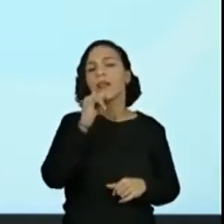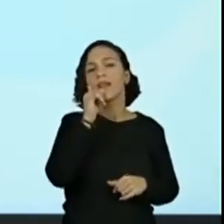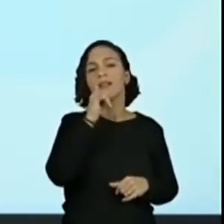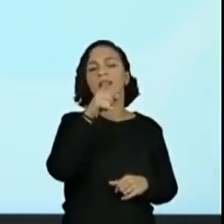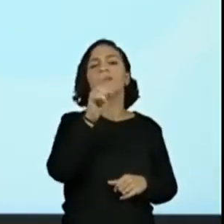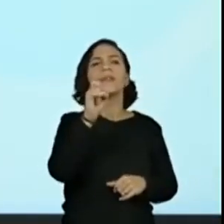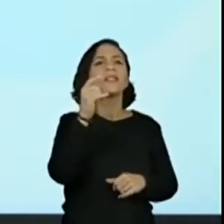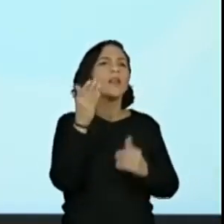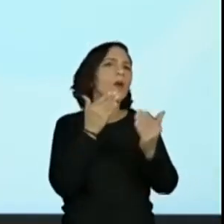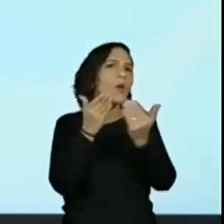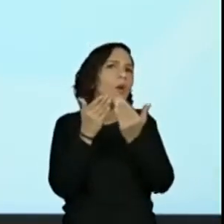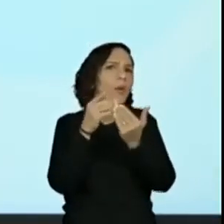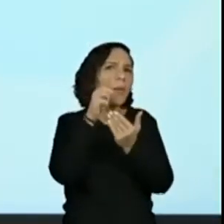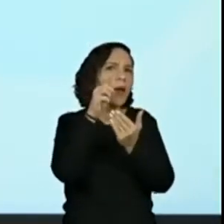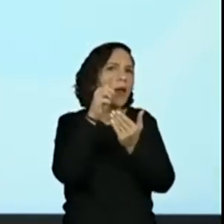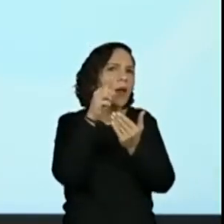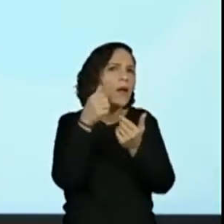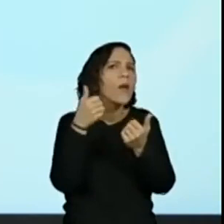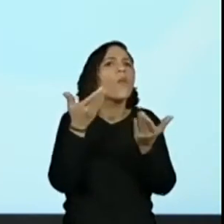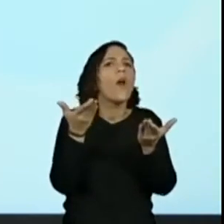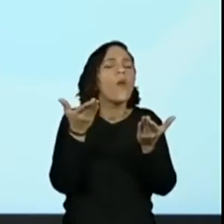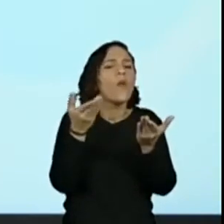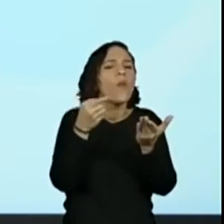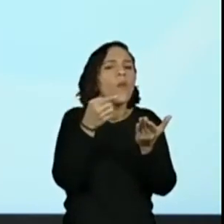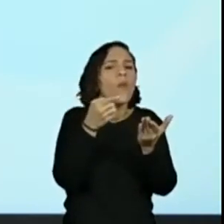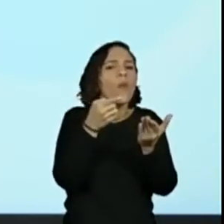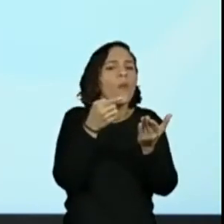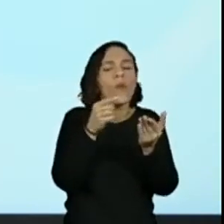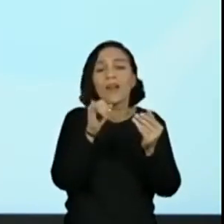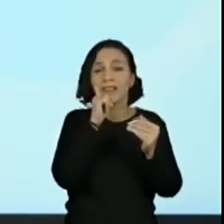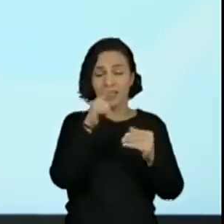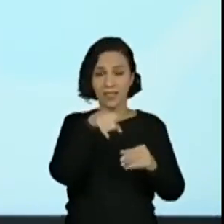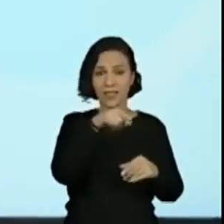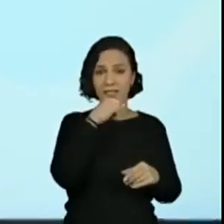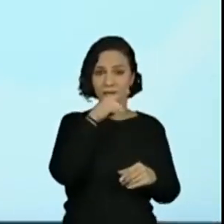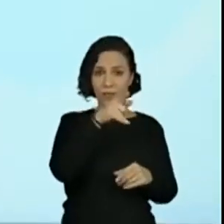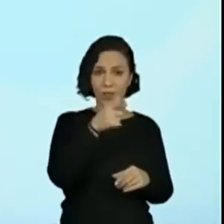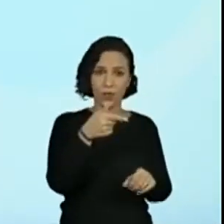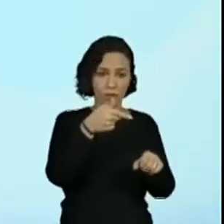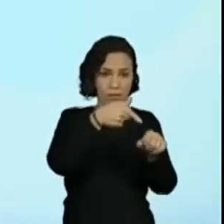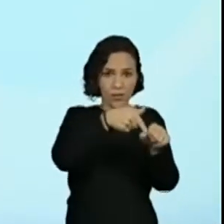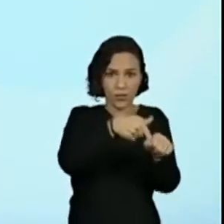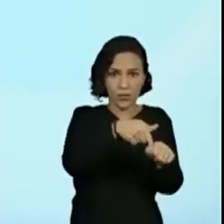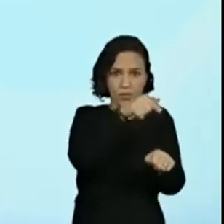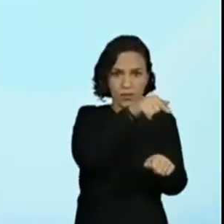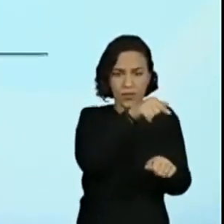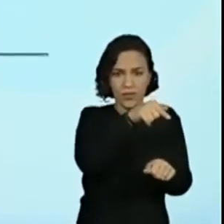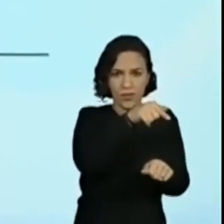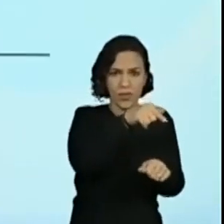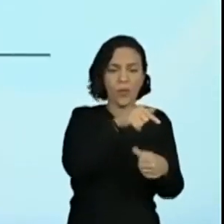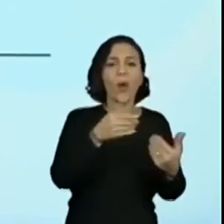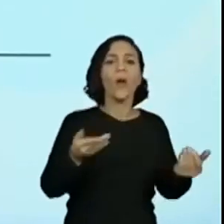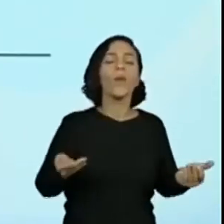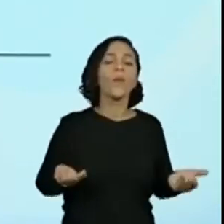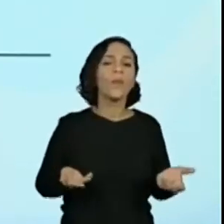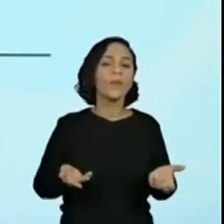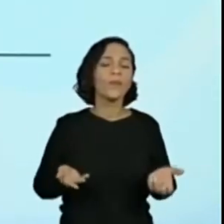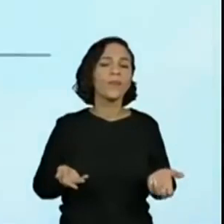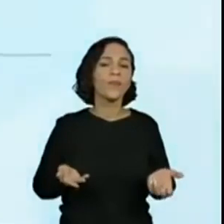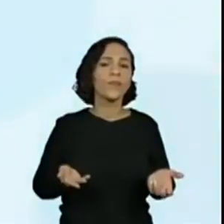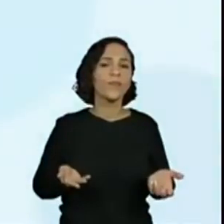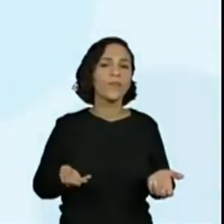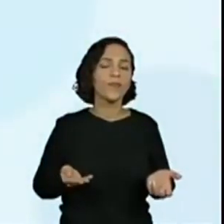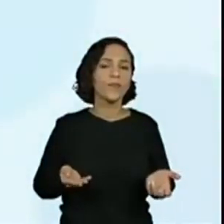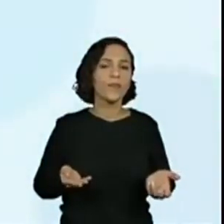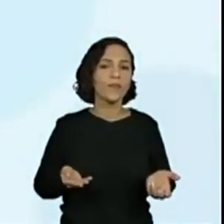gasolina, certo? Quem que está mais perto? Se ele estiver lá no posto de gasolina. Olha lá a questão. Adriano